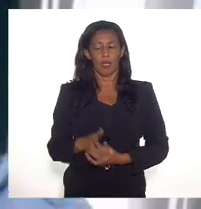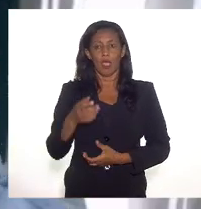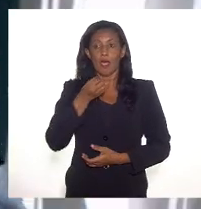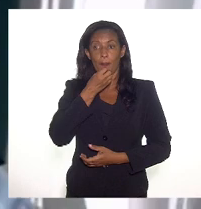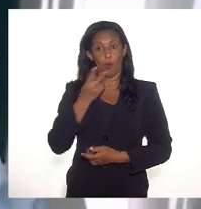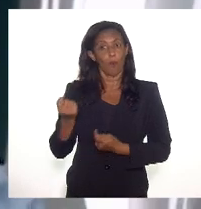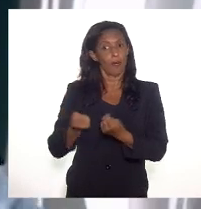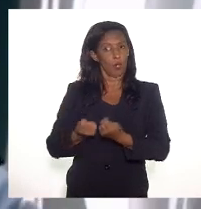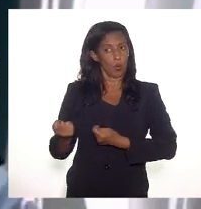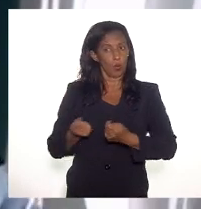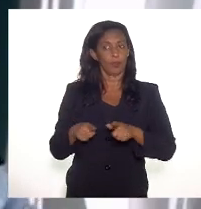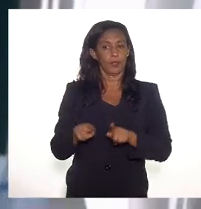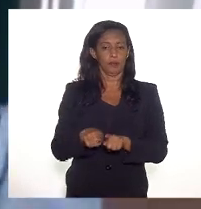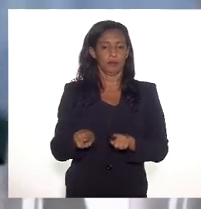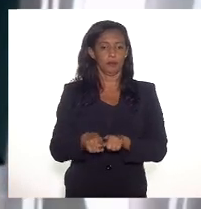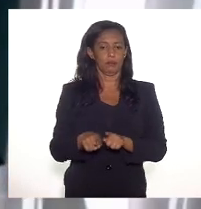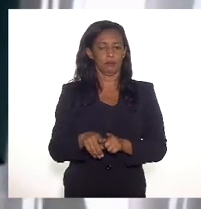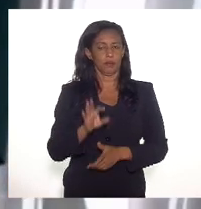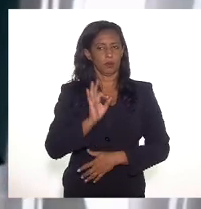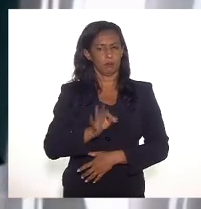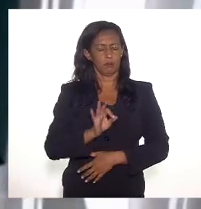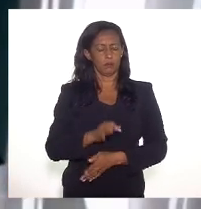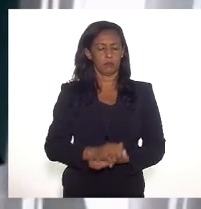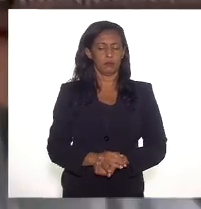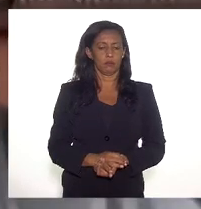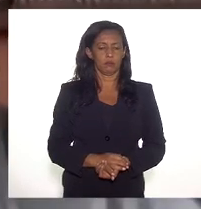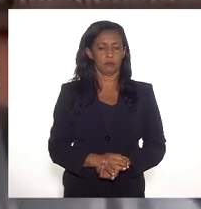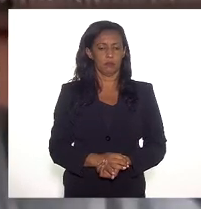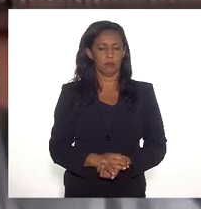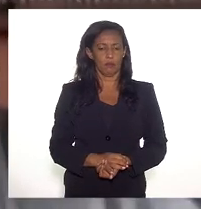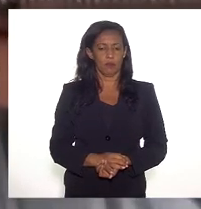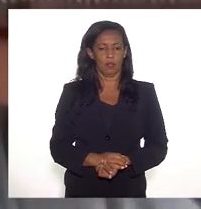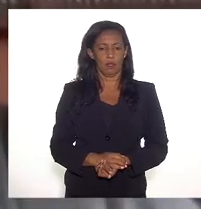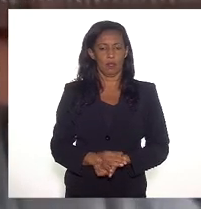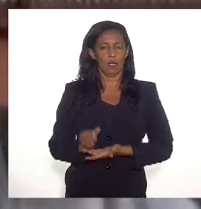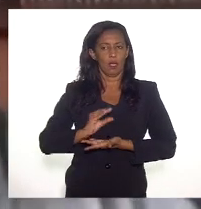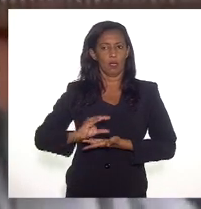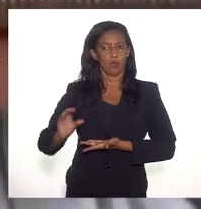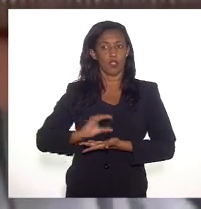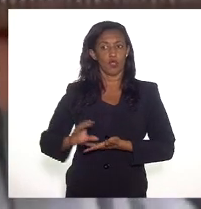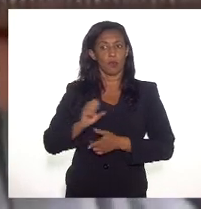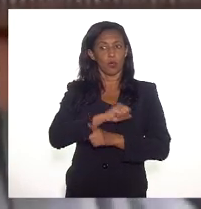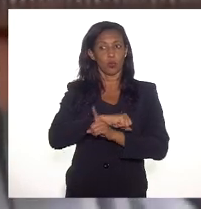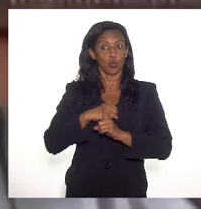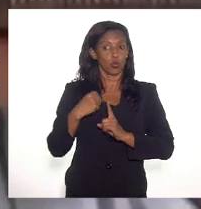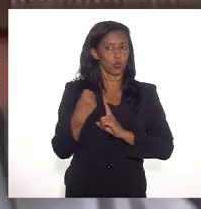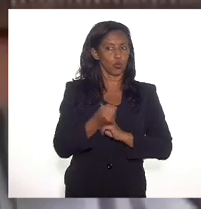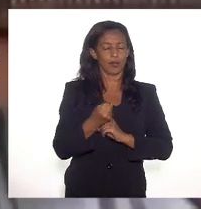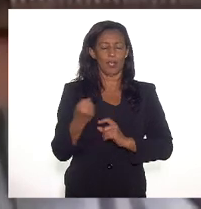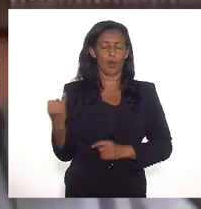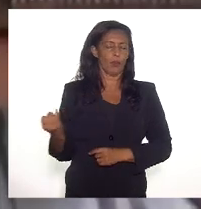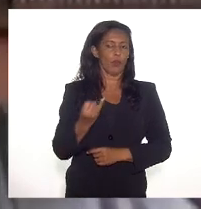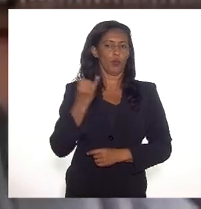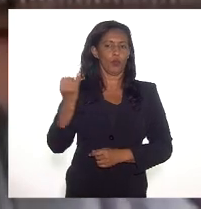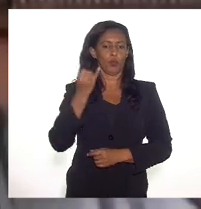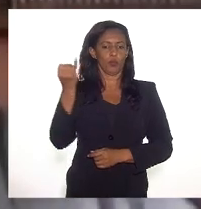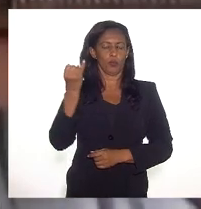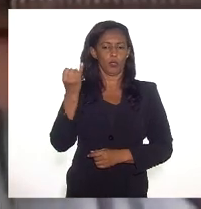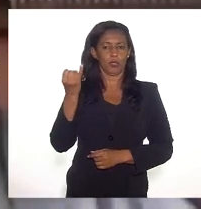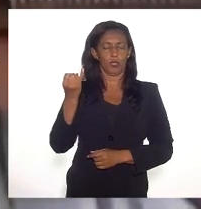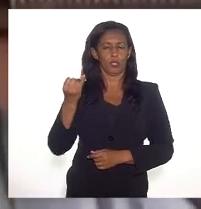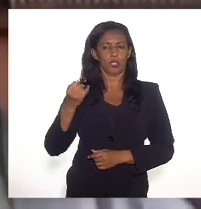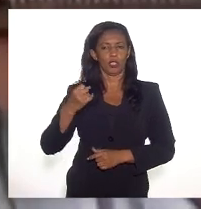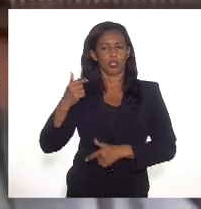economia também. Exato, exato. Investimento social é muito importante para a economia também. Gerar trabalho